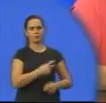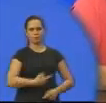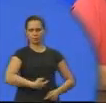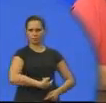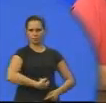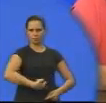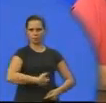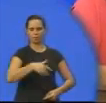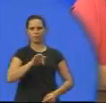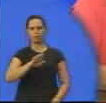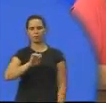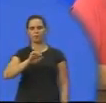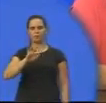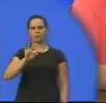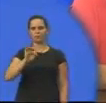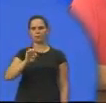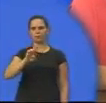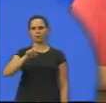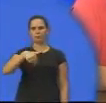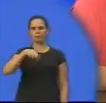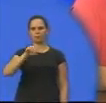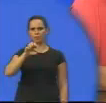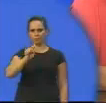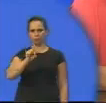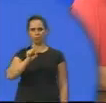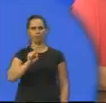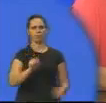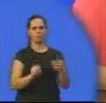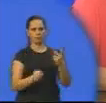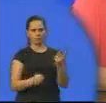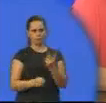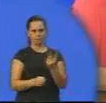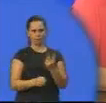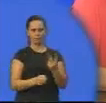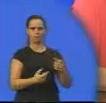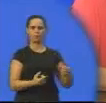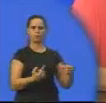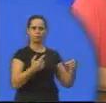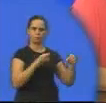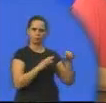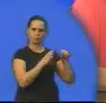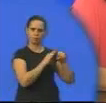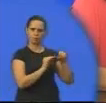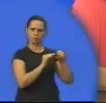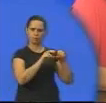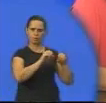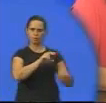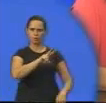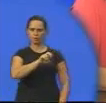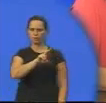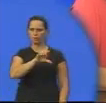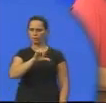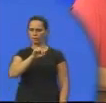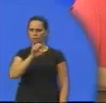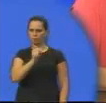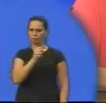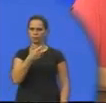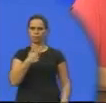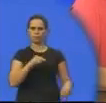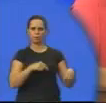ou dizigóticos. Veja aqui na imagem, são 2 óvulos, cada um deles sendo fecundado por